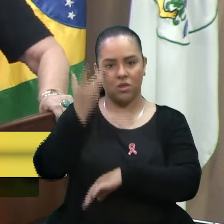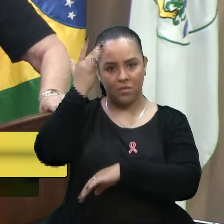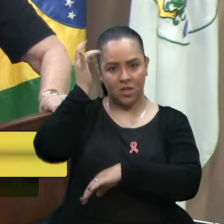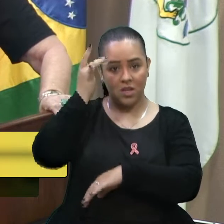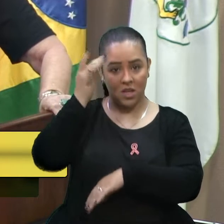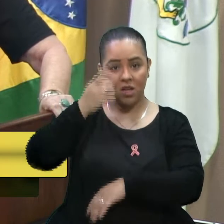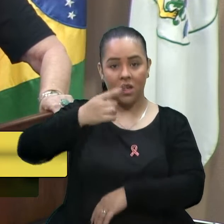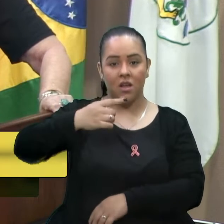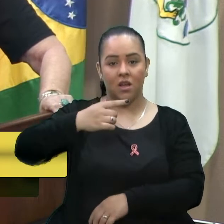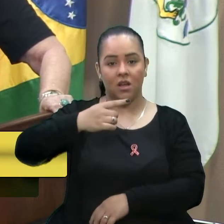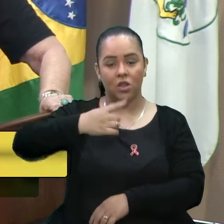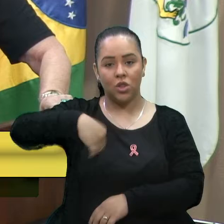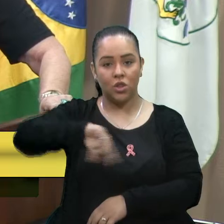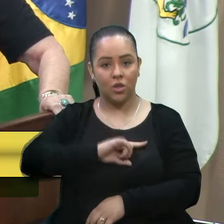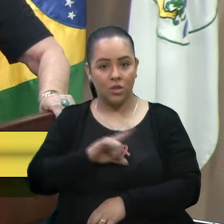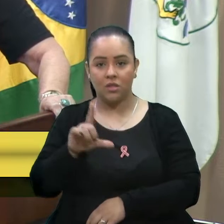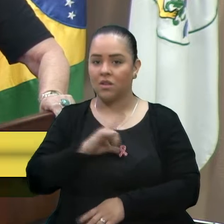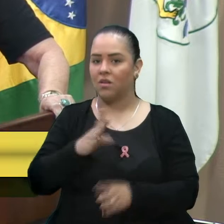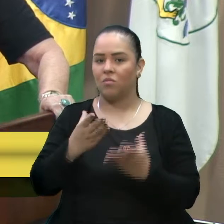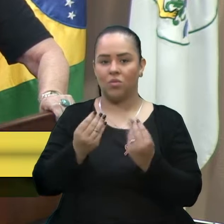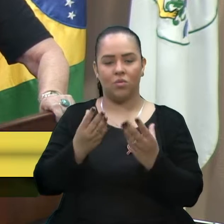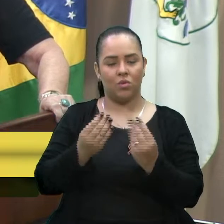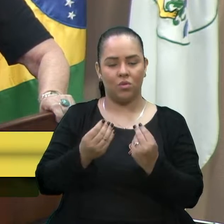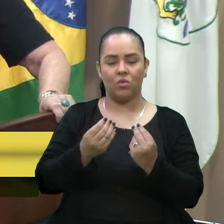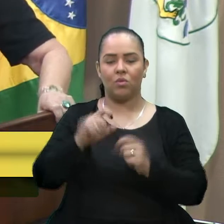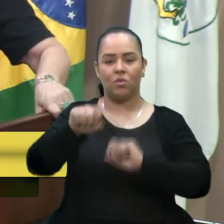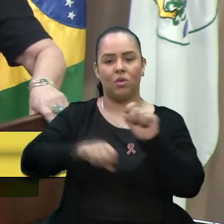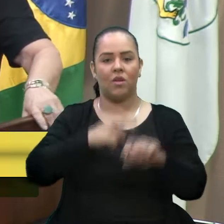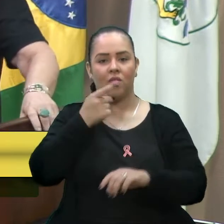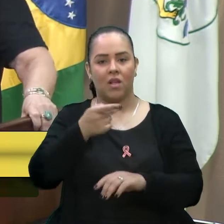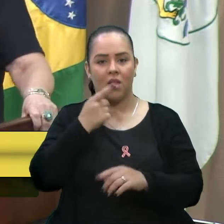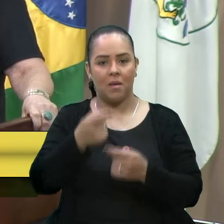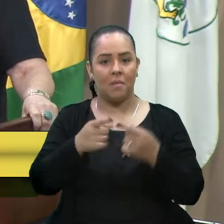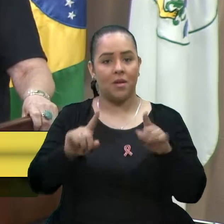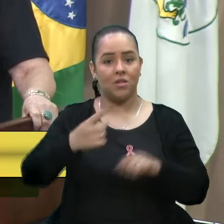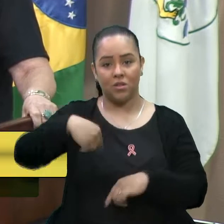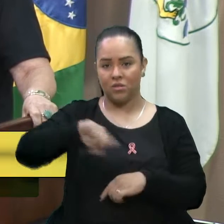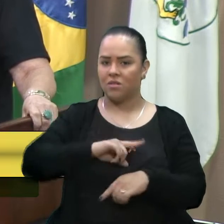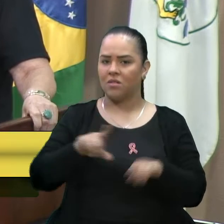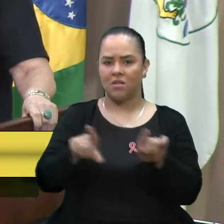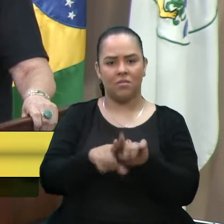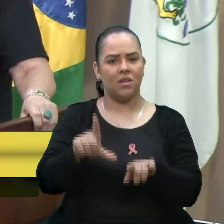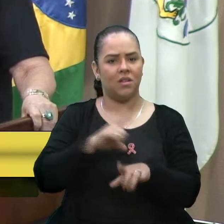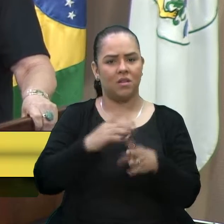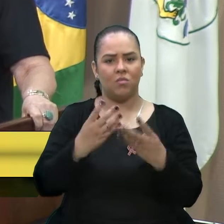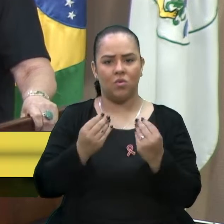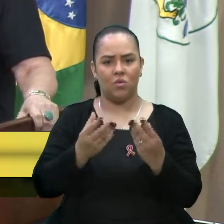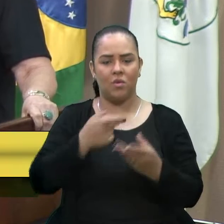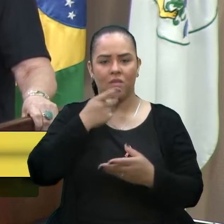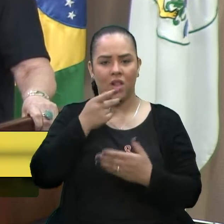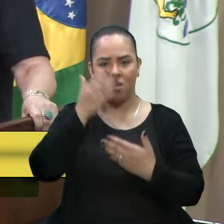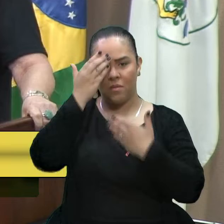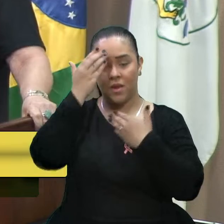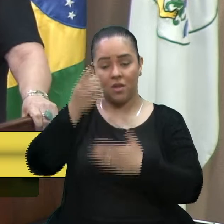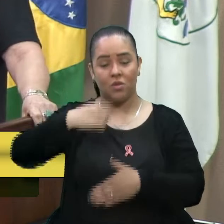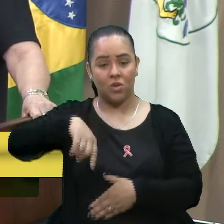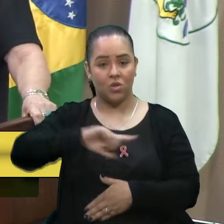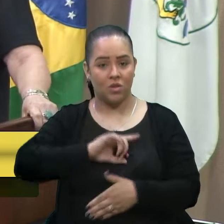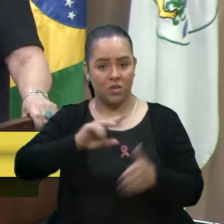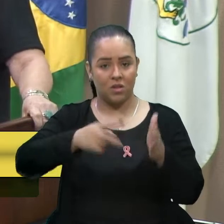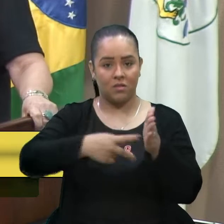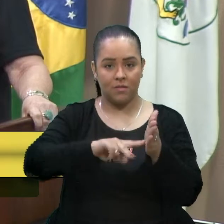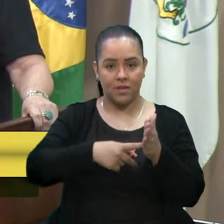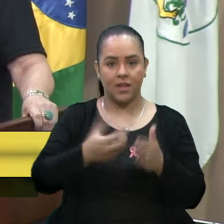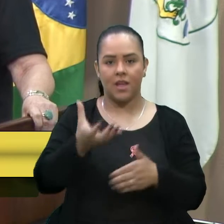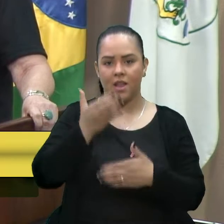muito aqui que dizer, mas temos muito a agradecer. E queremos, enquanto sindicato,